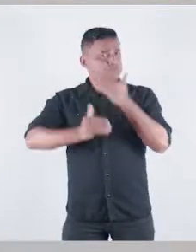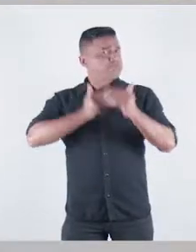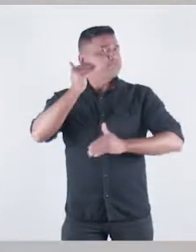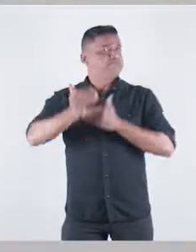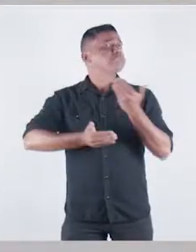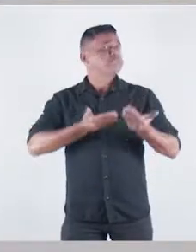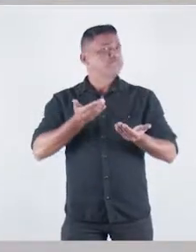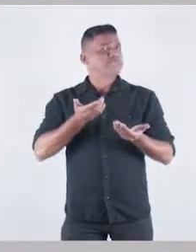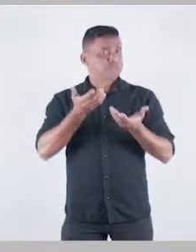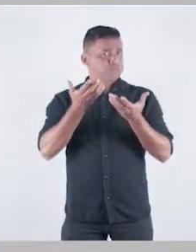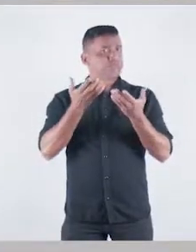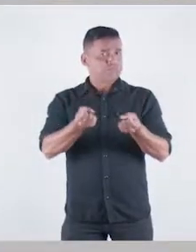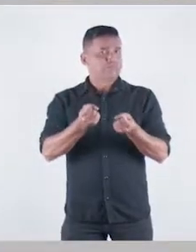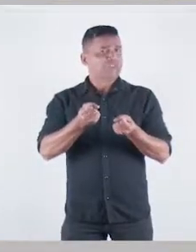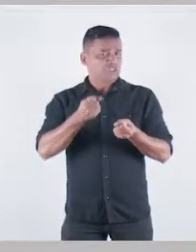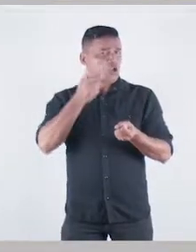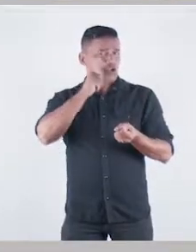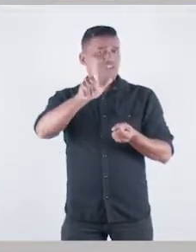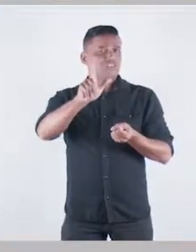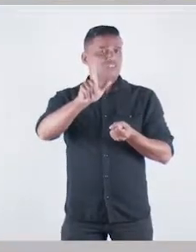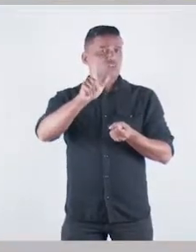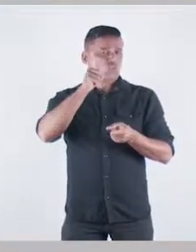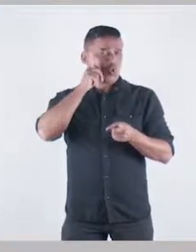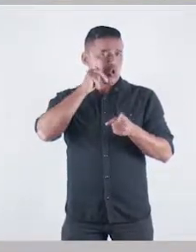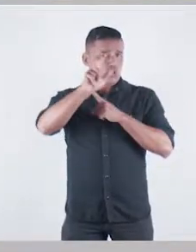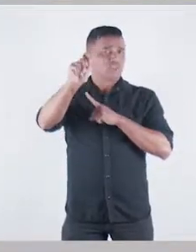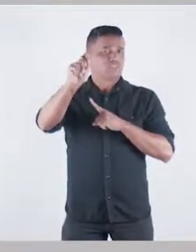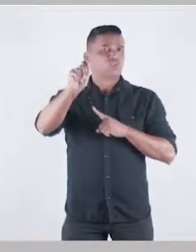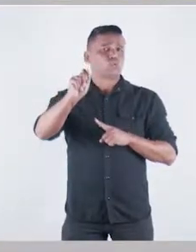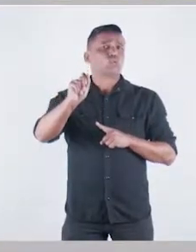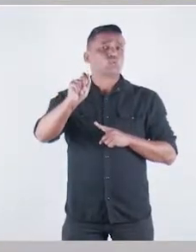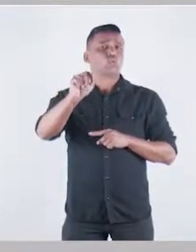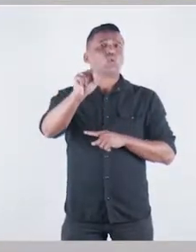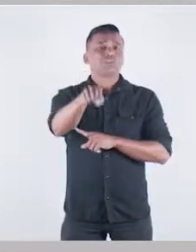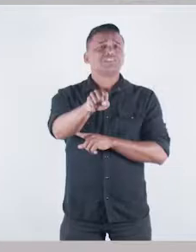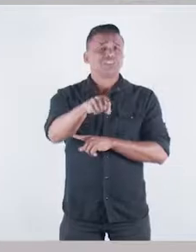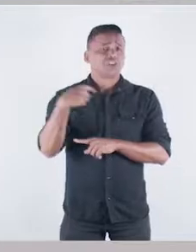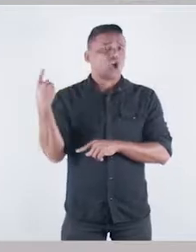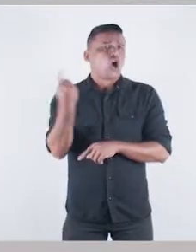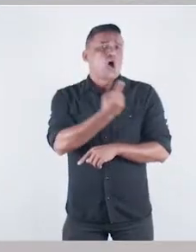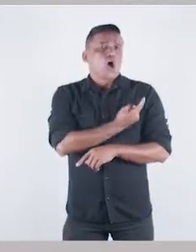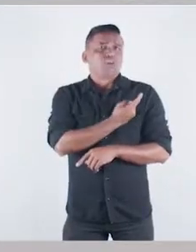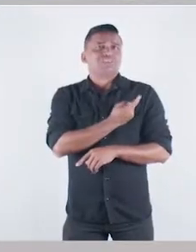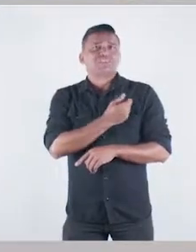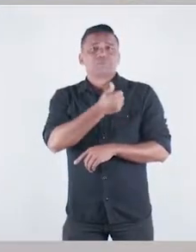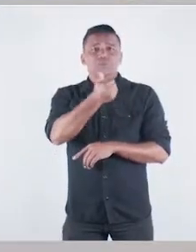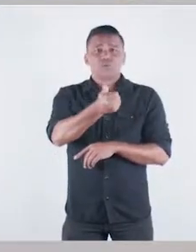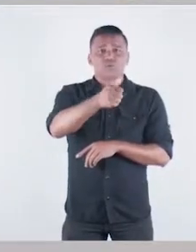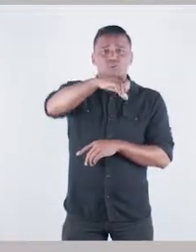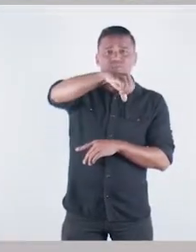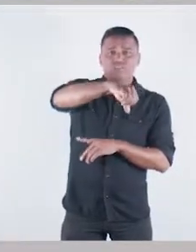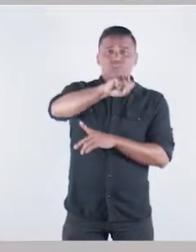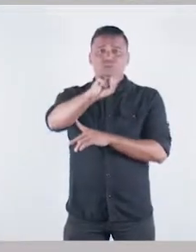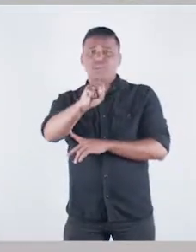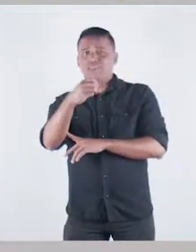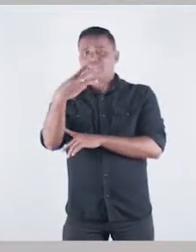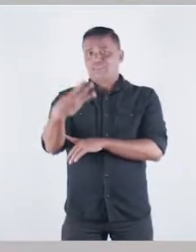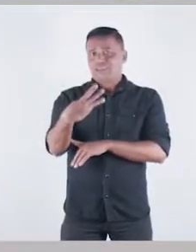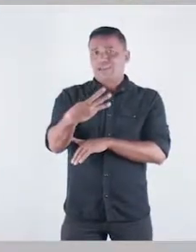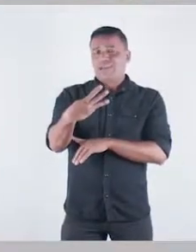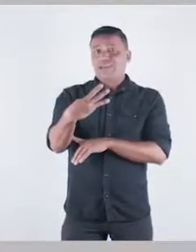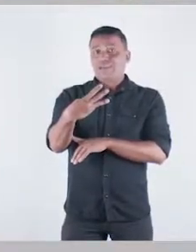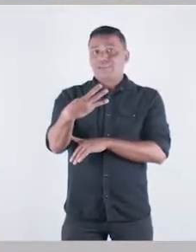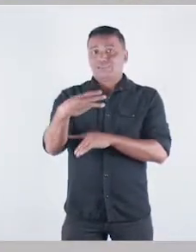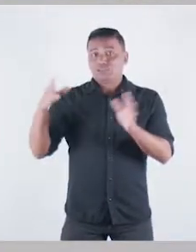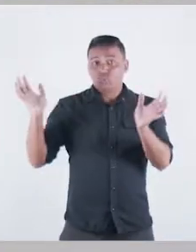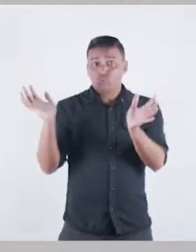porque nós conseguimos, já em 83, fazer o primeiro encontro